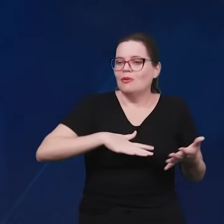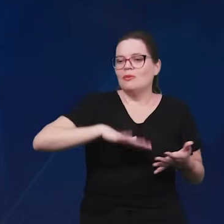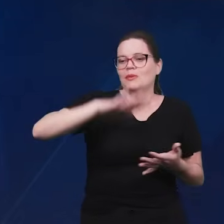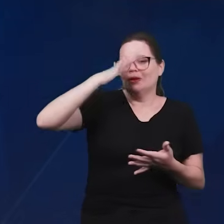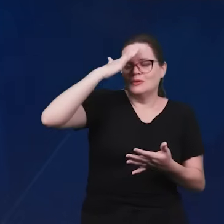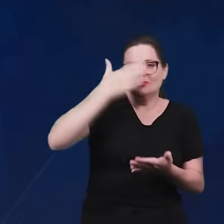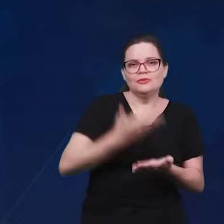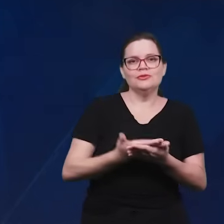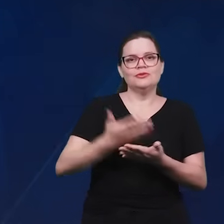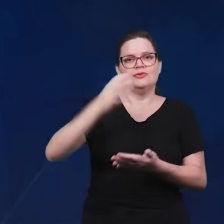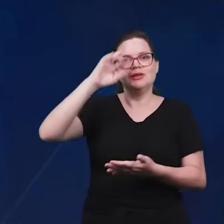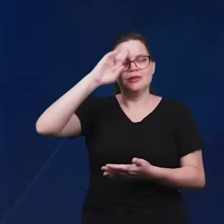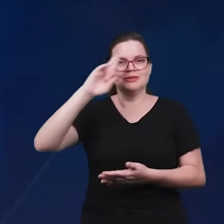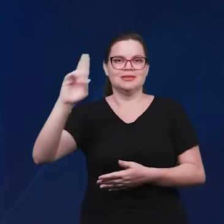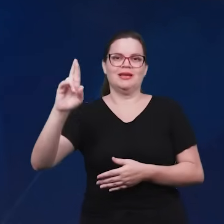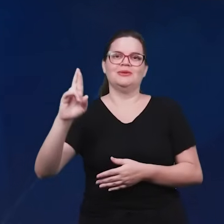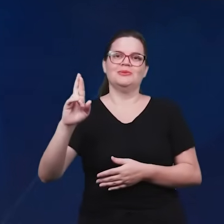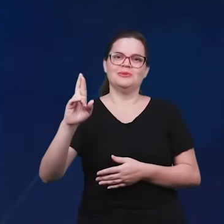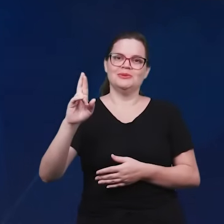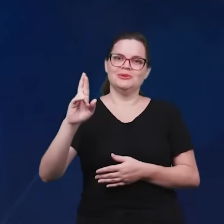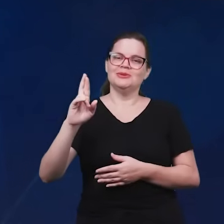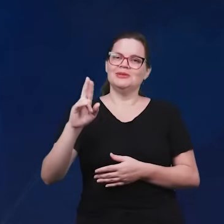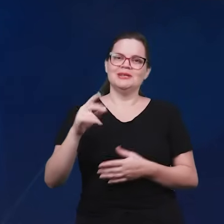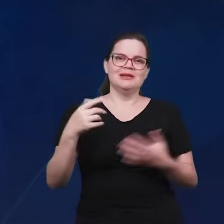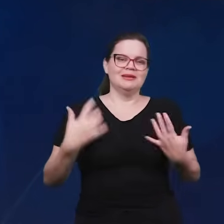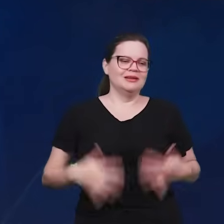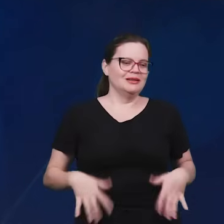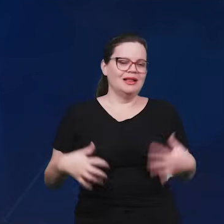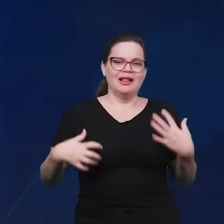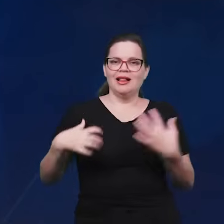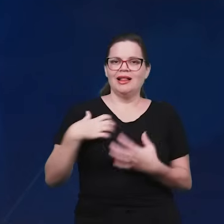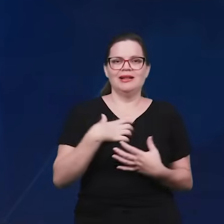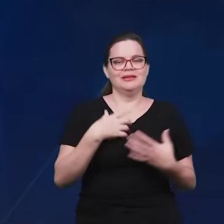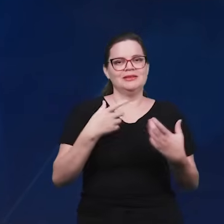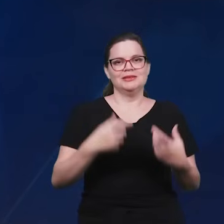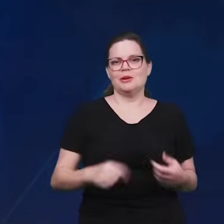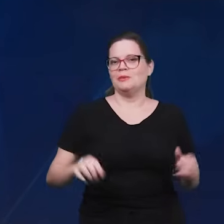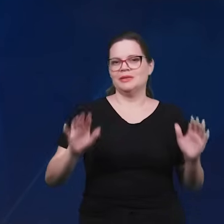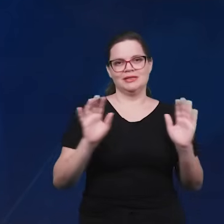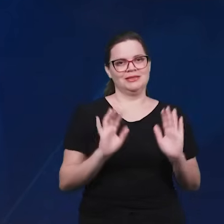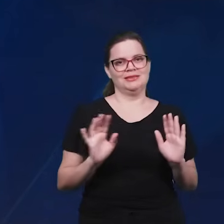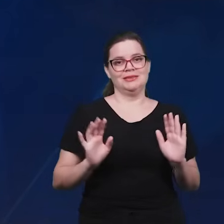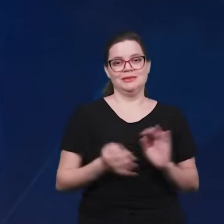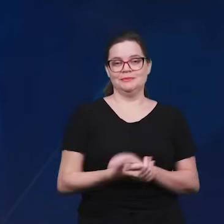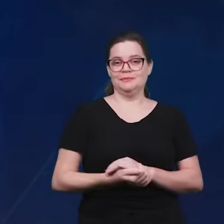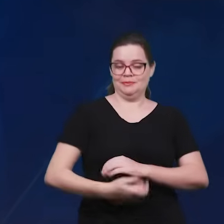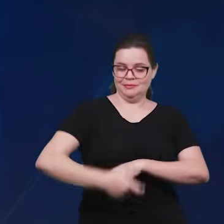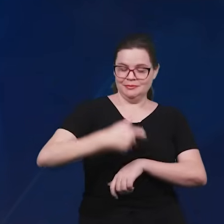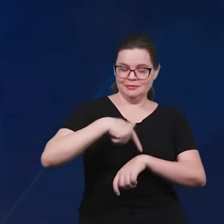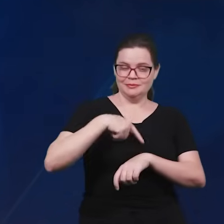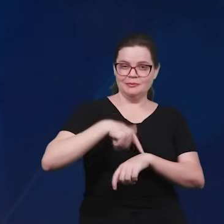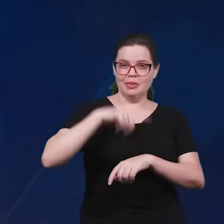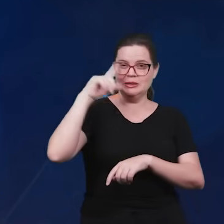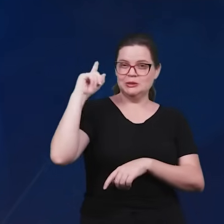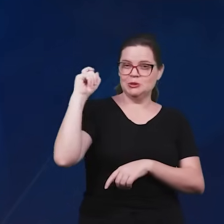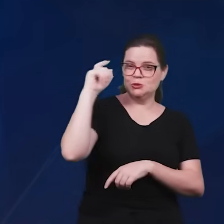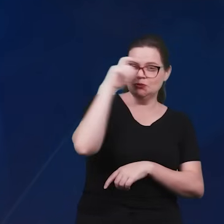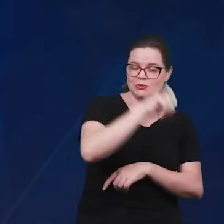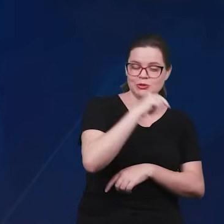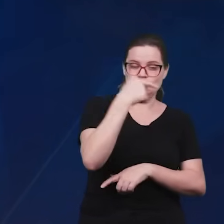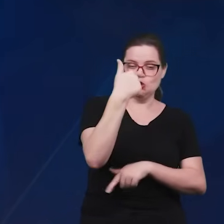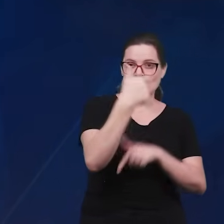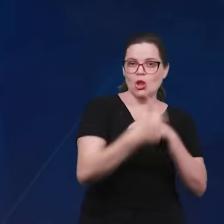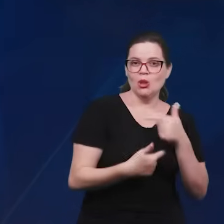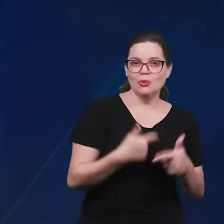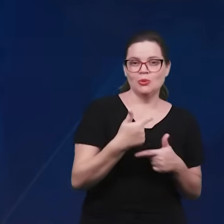no Senhor, confia nele e não se aflija. No campo de batalha de Deus pelo seu